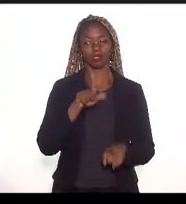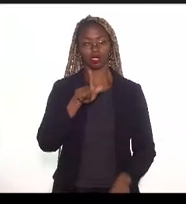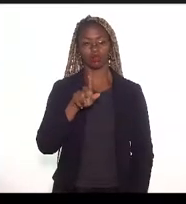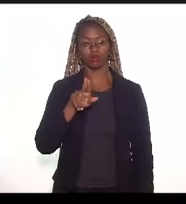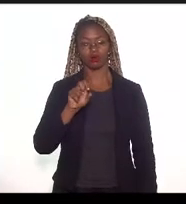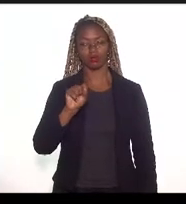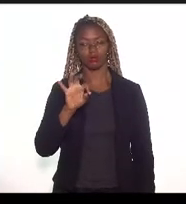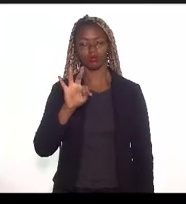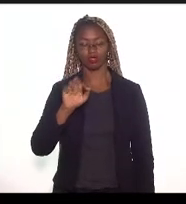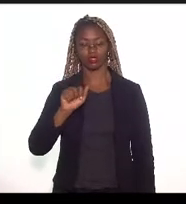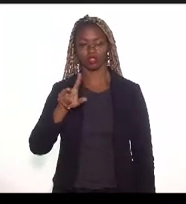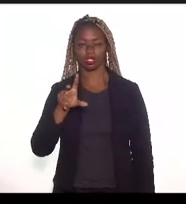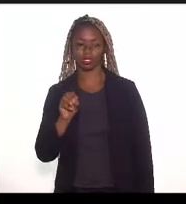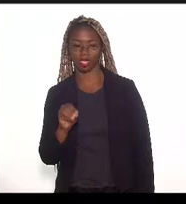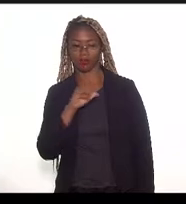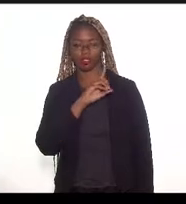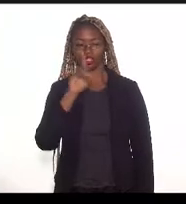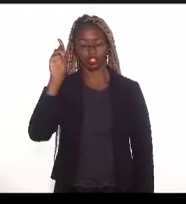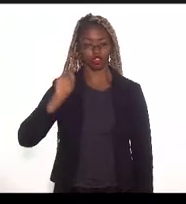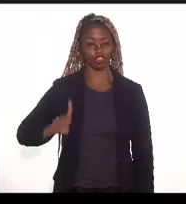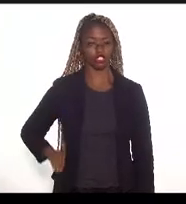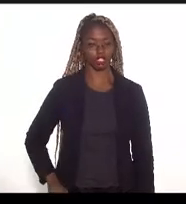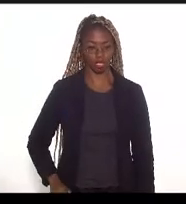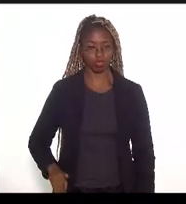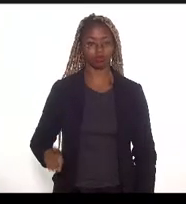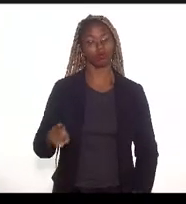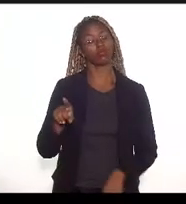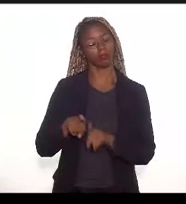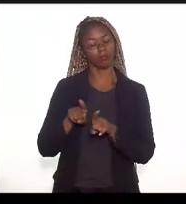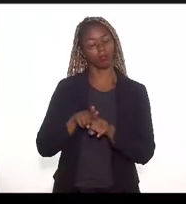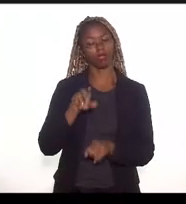Madureira, que é o diretor jurídico da AGRIO,